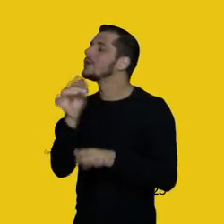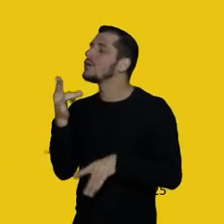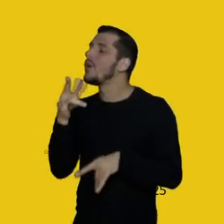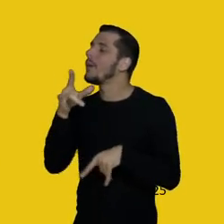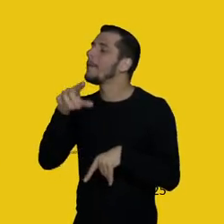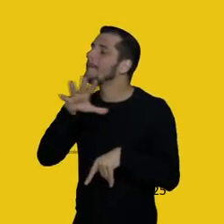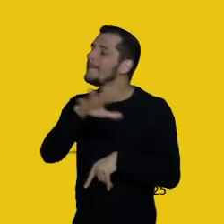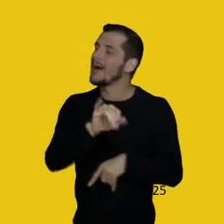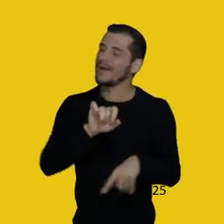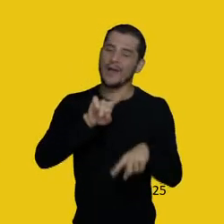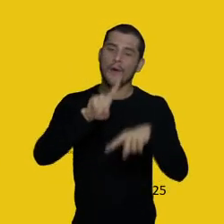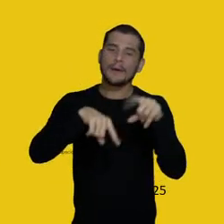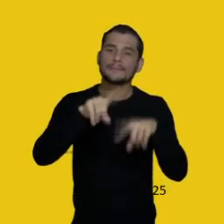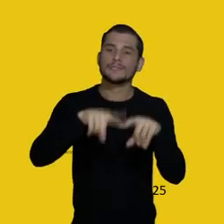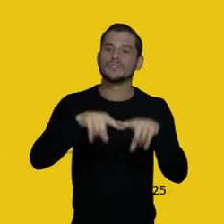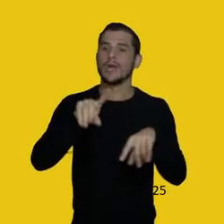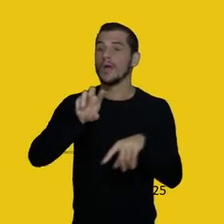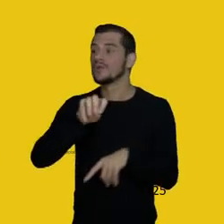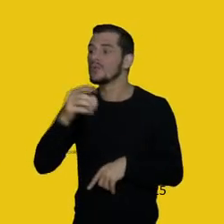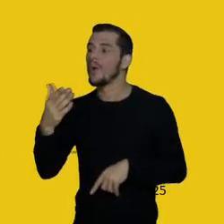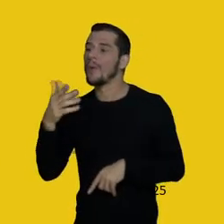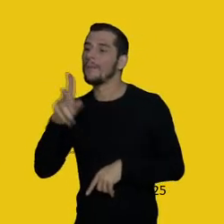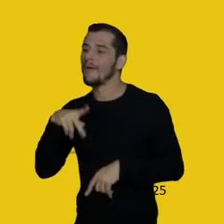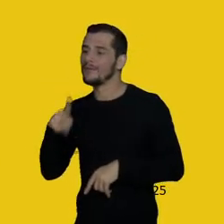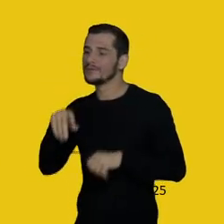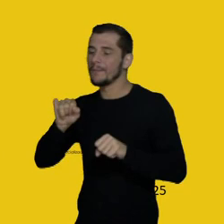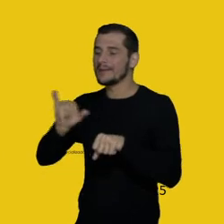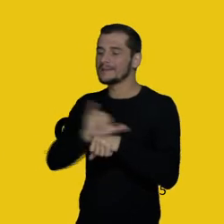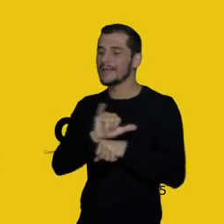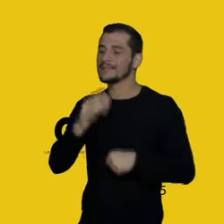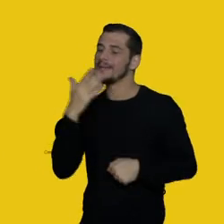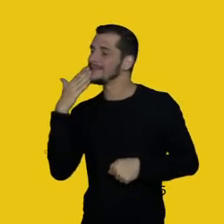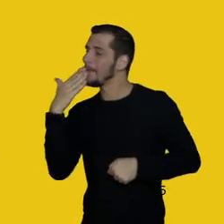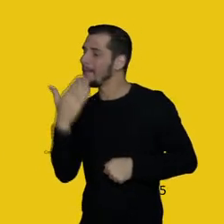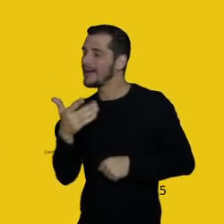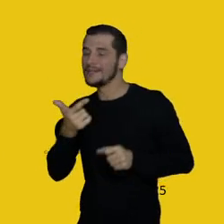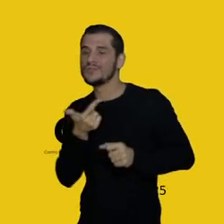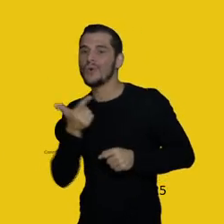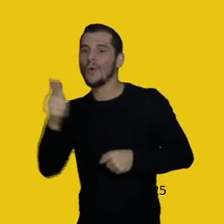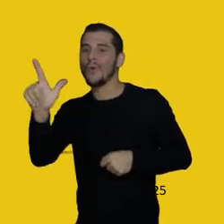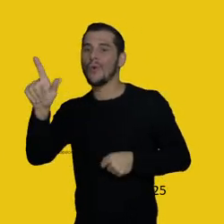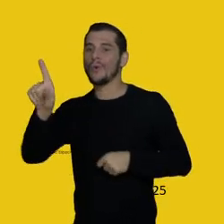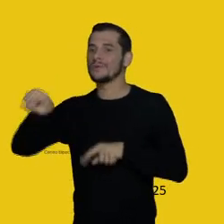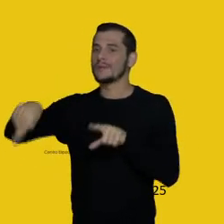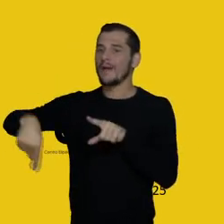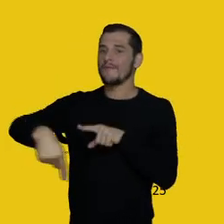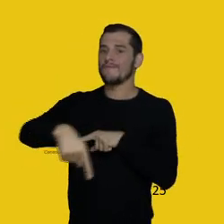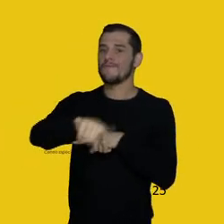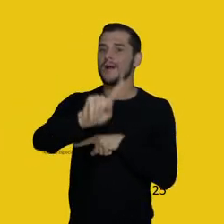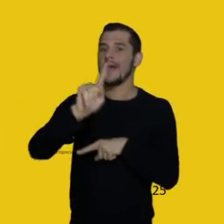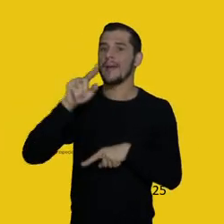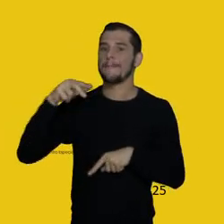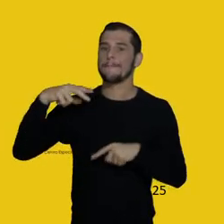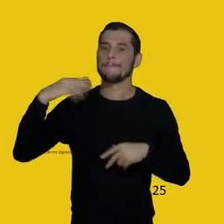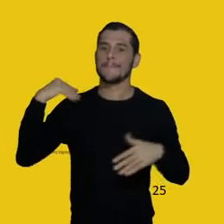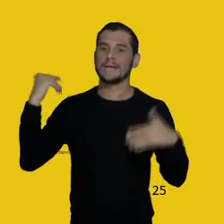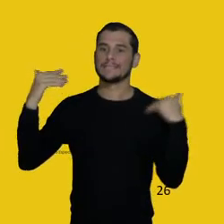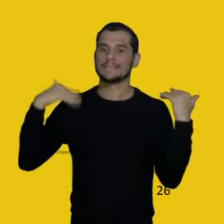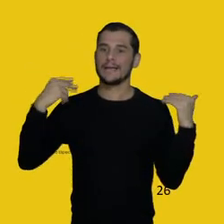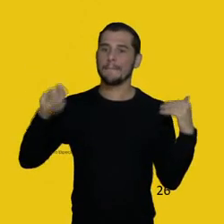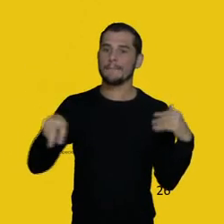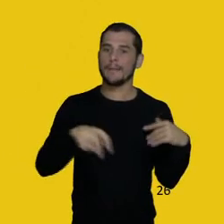dividirem os os de lição né porque eles se cansam muito muito né